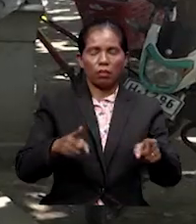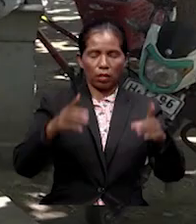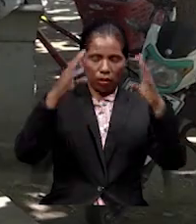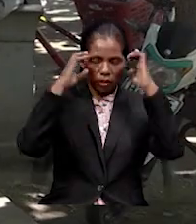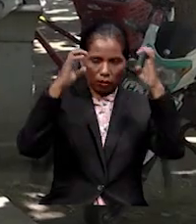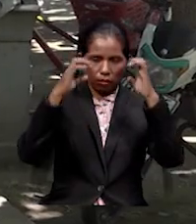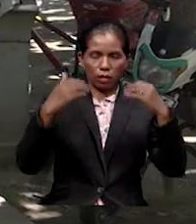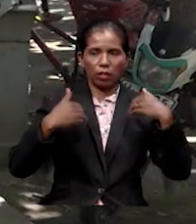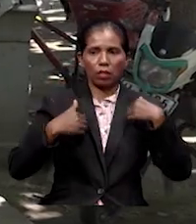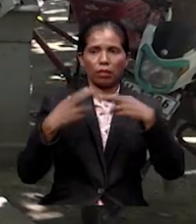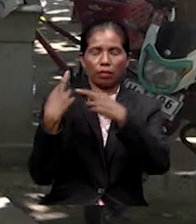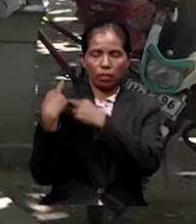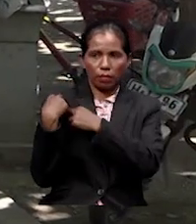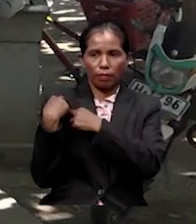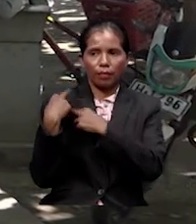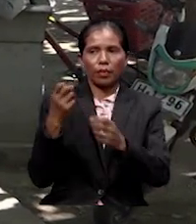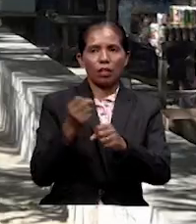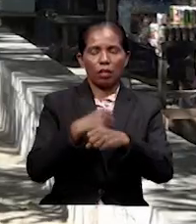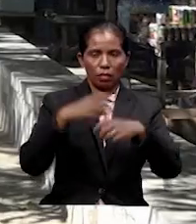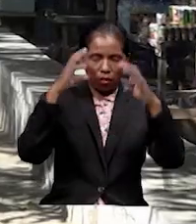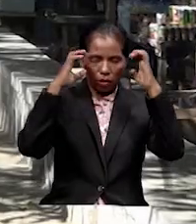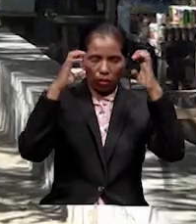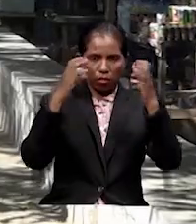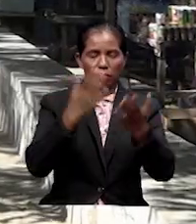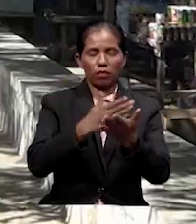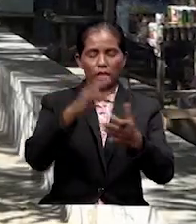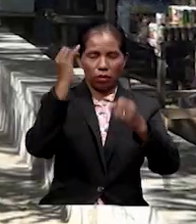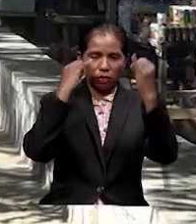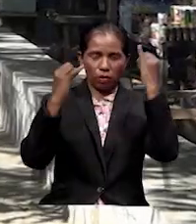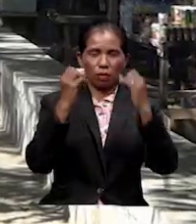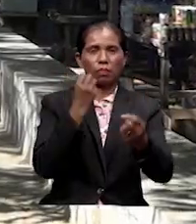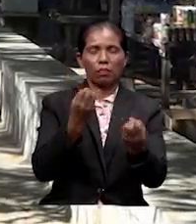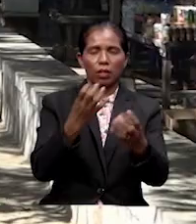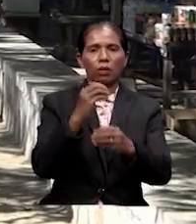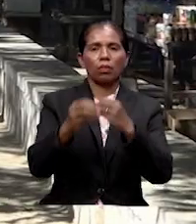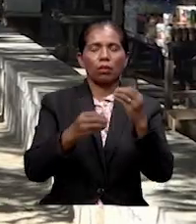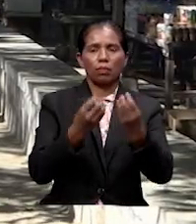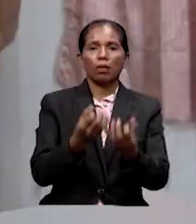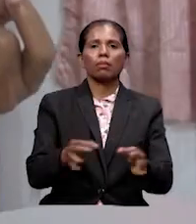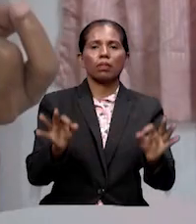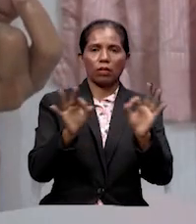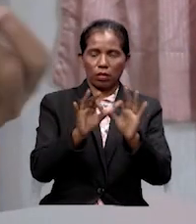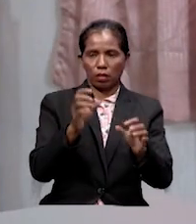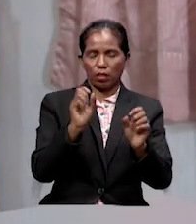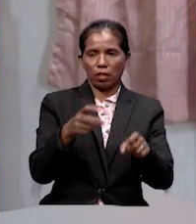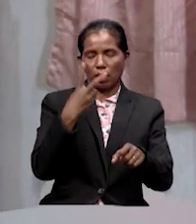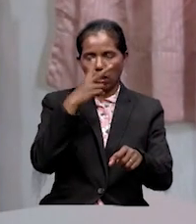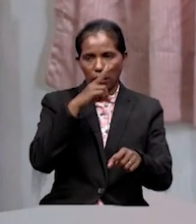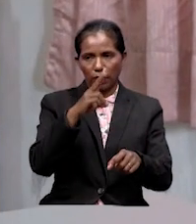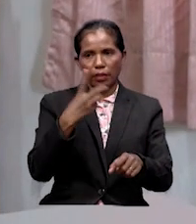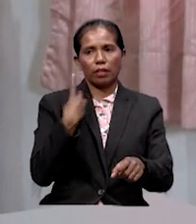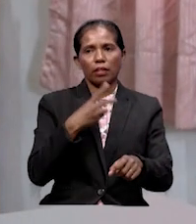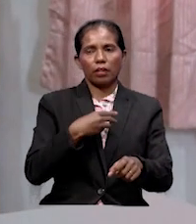da responsável ne te halo edukasaun ida sosializasaun makas kona ba importan ten se haremos vantagem ba erbe ita